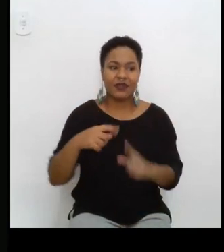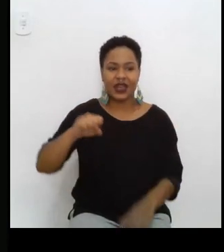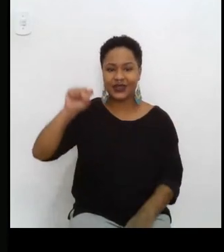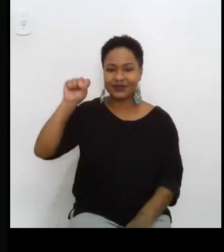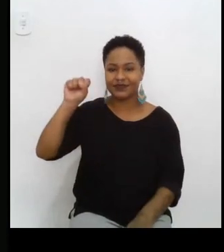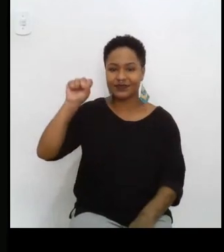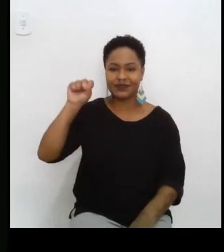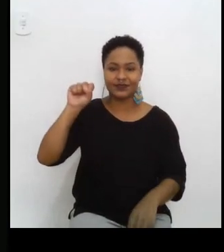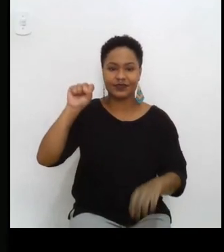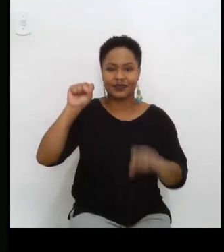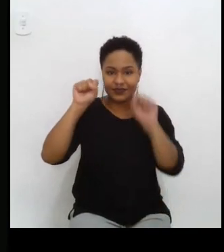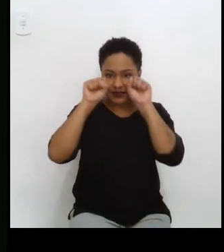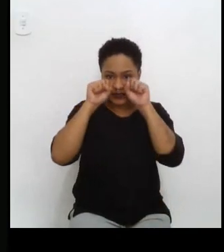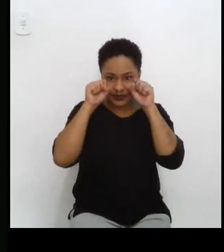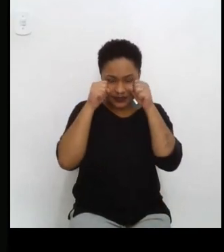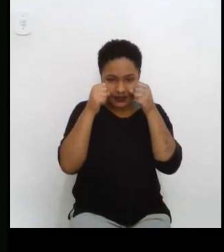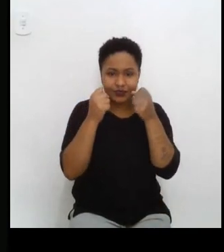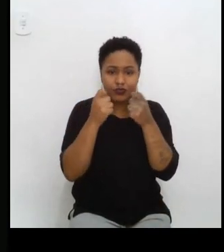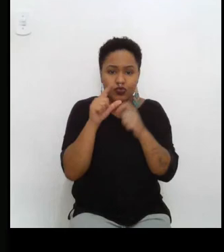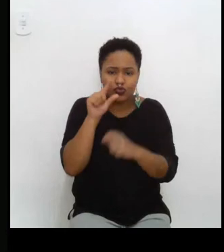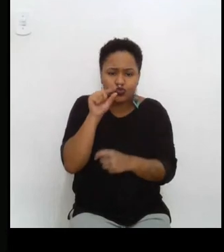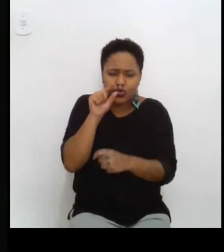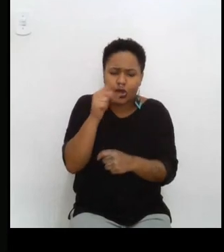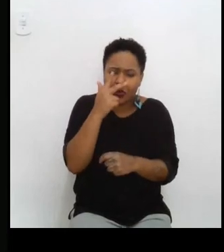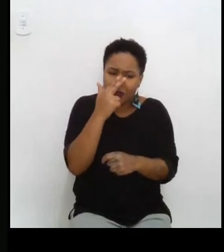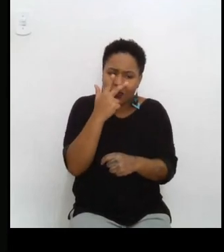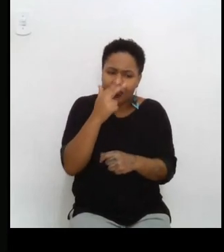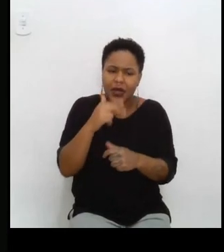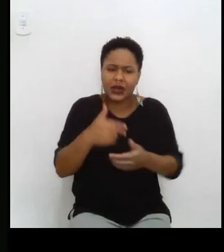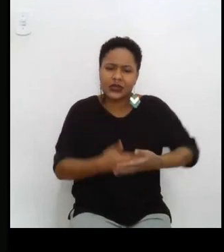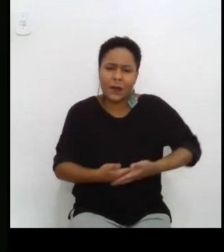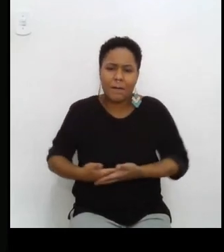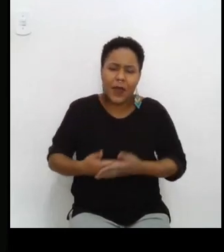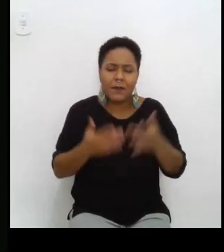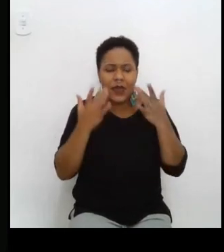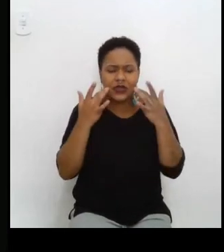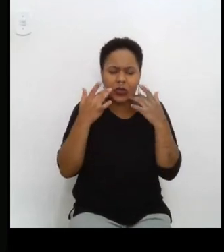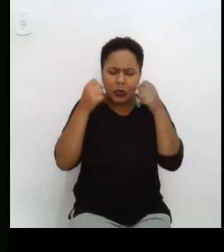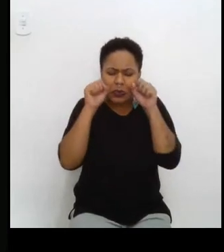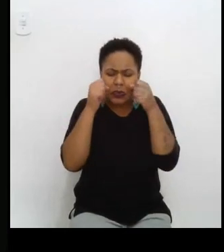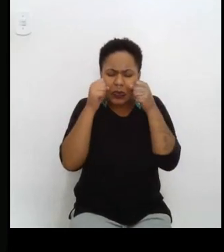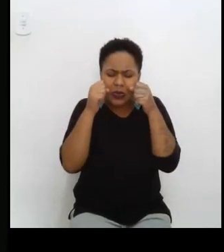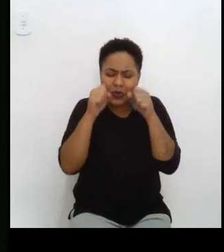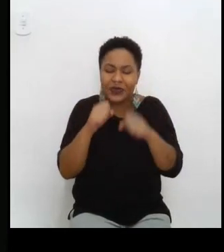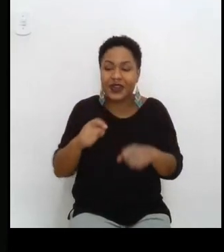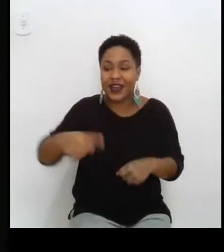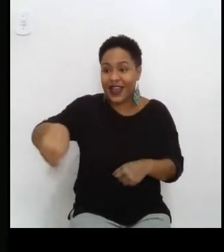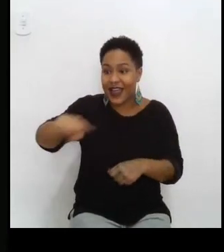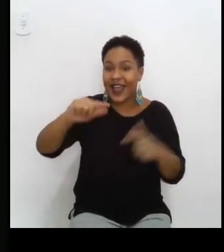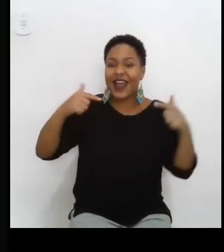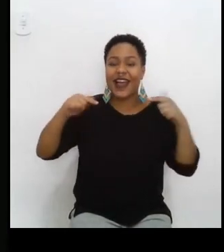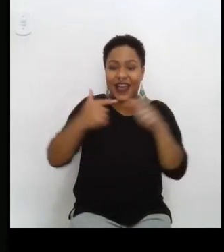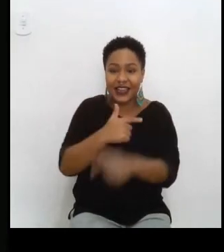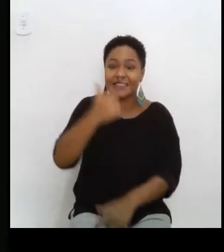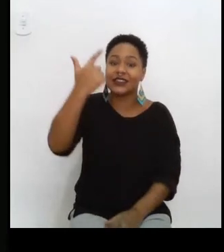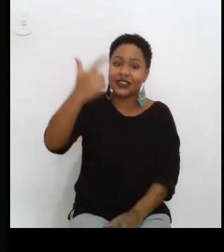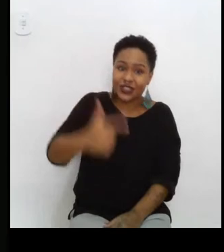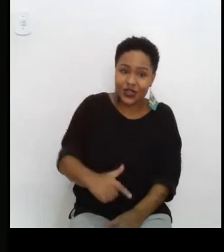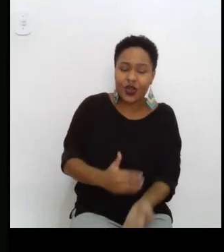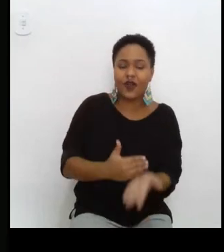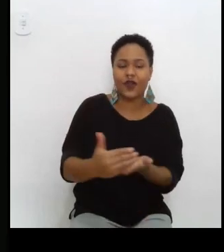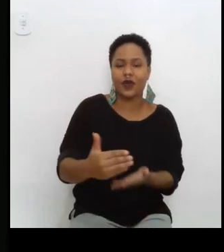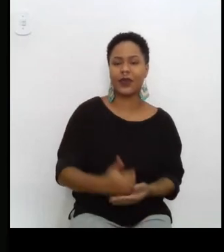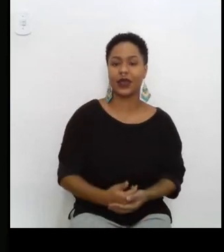olhos enquanto faz biquinho então um choro de bebê de ação ajuizada cês podem mais uma vez vão